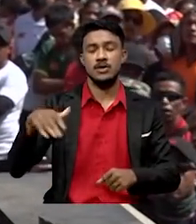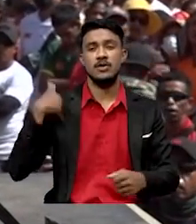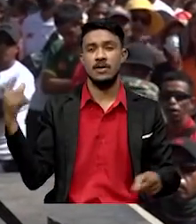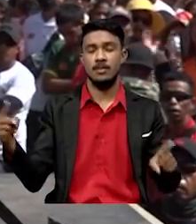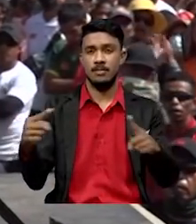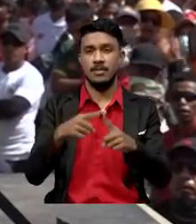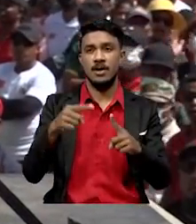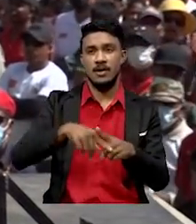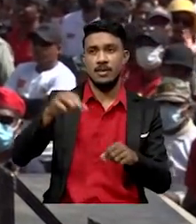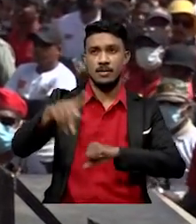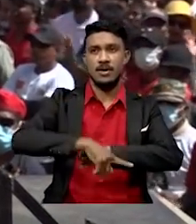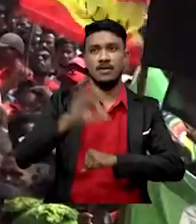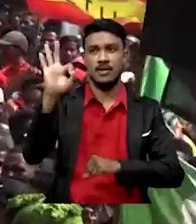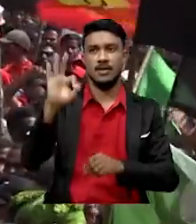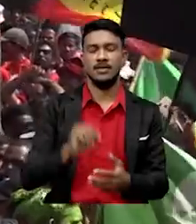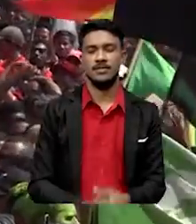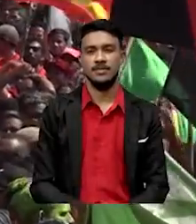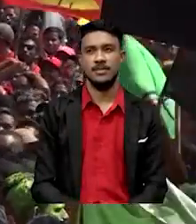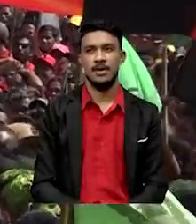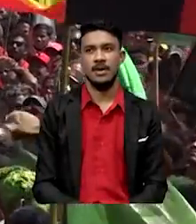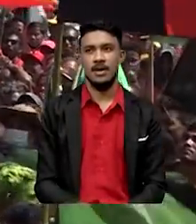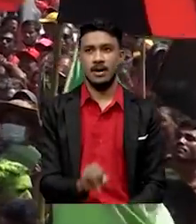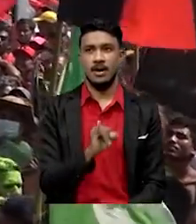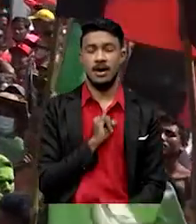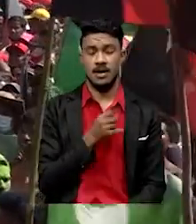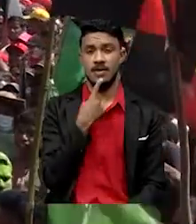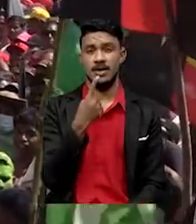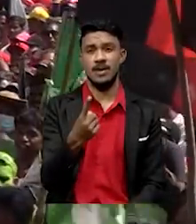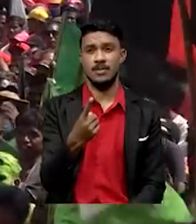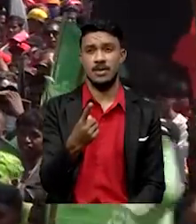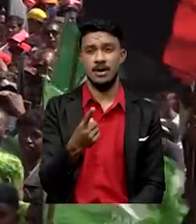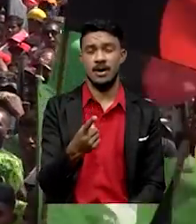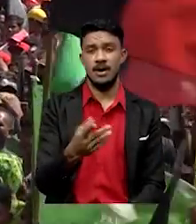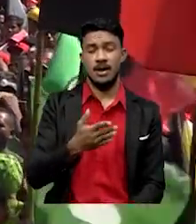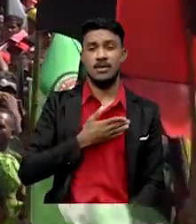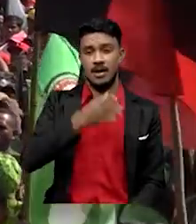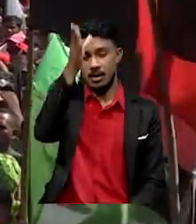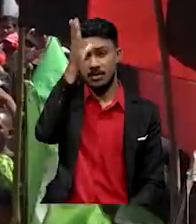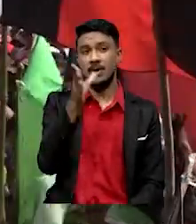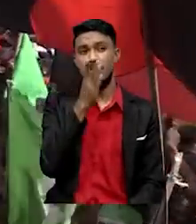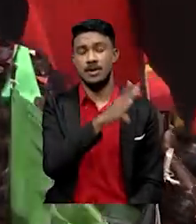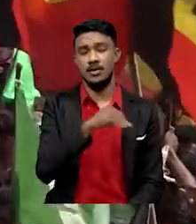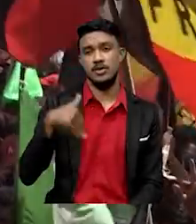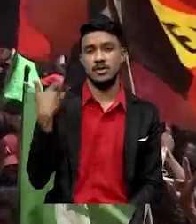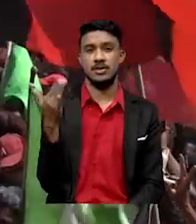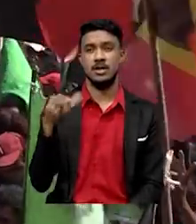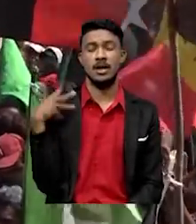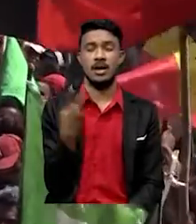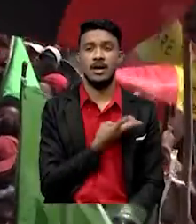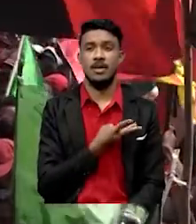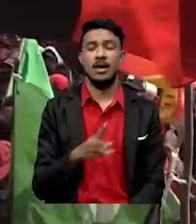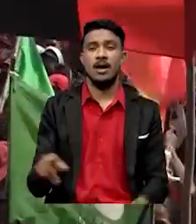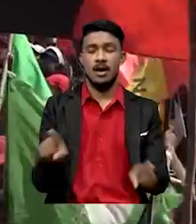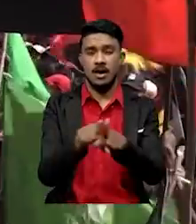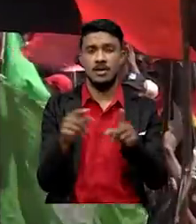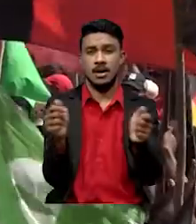lapel, tamba né, imã né. Nebe hao apelo, apelo a unha nema Sira, Juventude Sira. Ami nema kamutu ko imi,